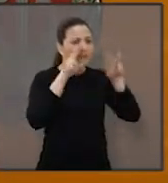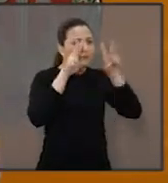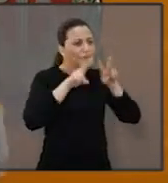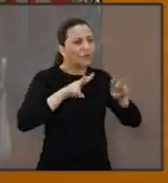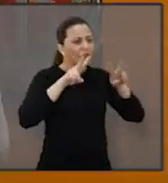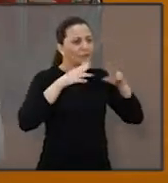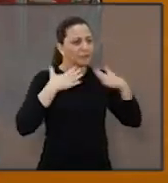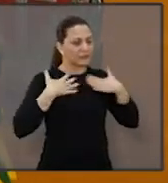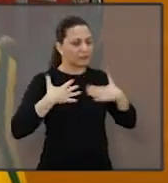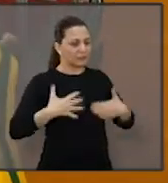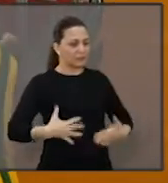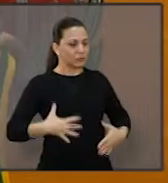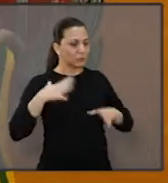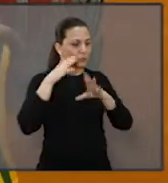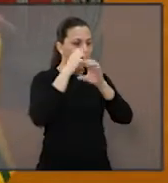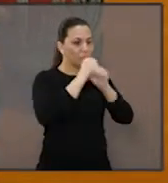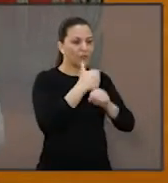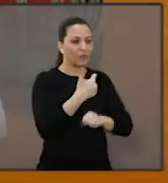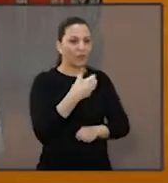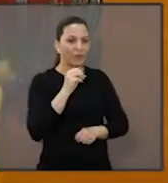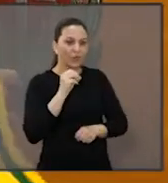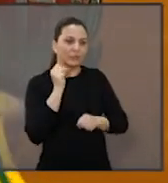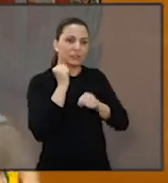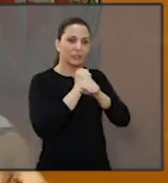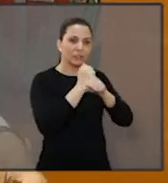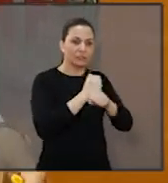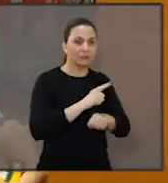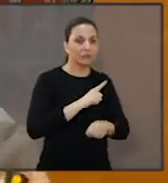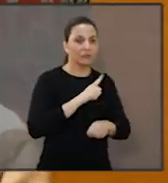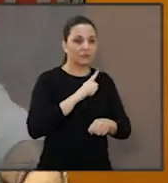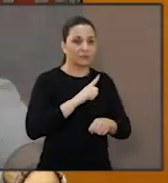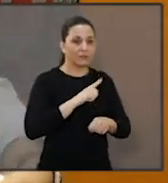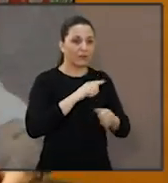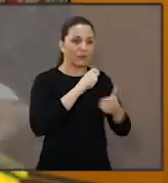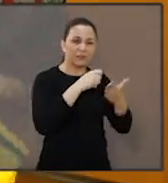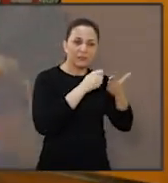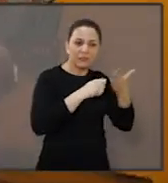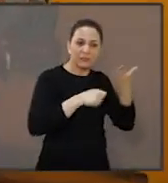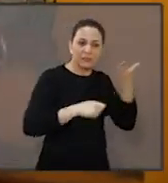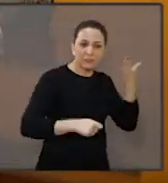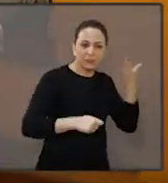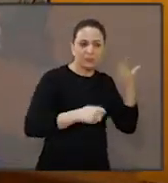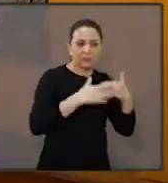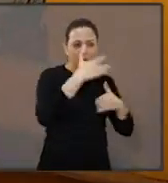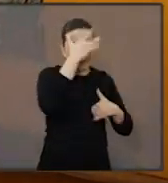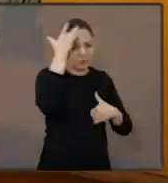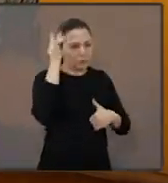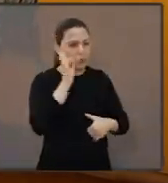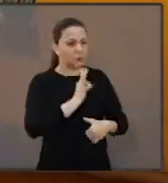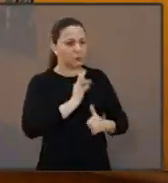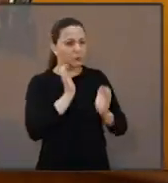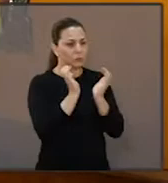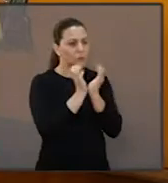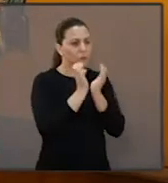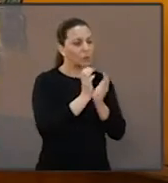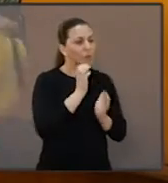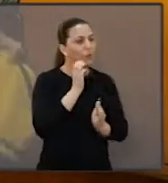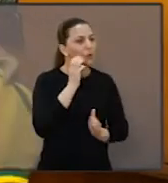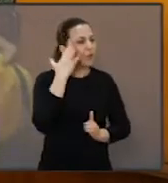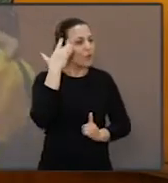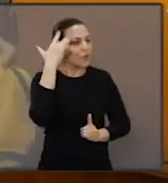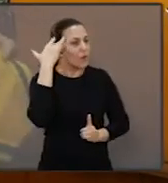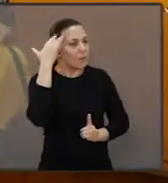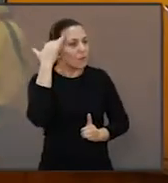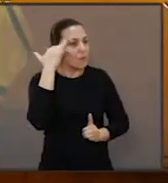olha, essa camiseta tem pouco mais de 20 anos e aqui tem algumas assinaturas importantes, a Adriana, a Janete, a